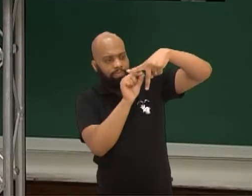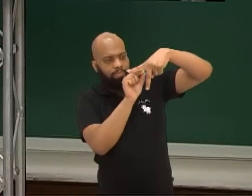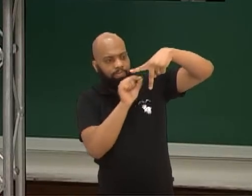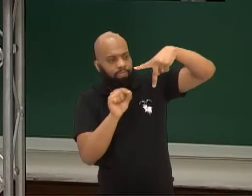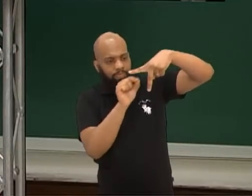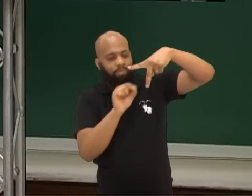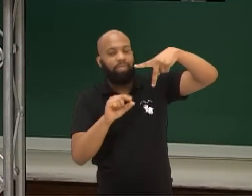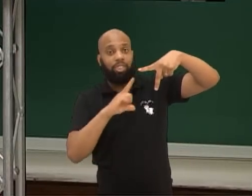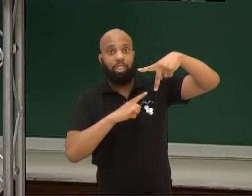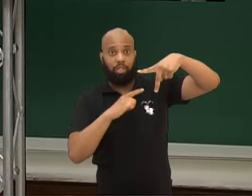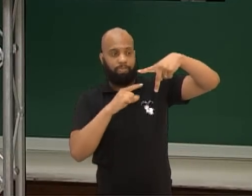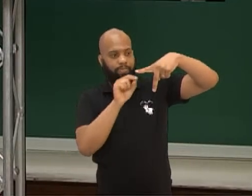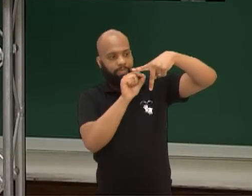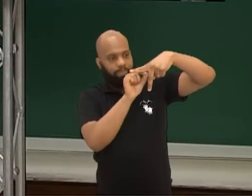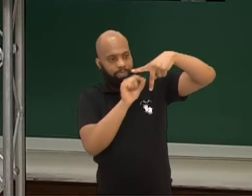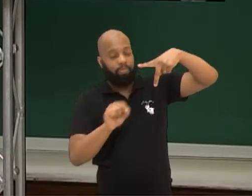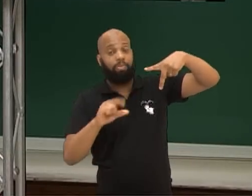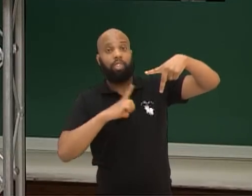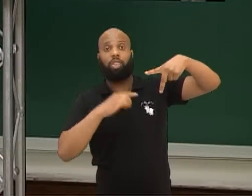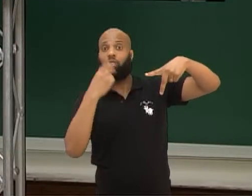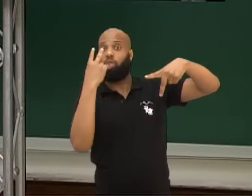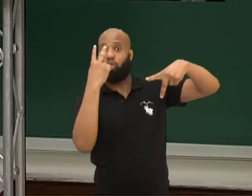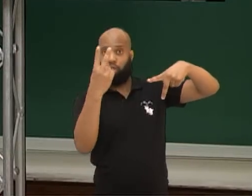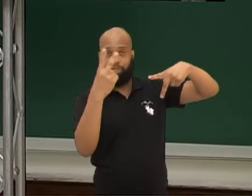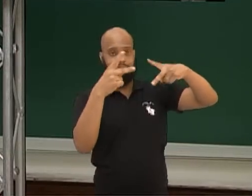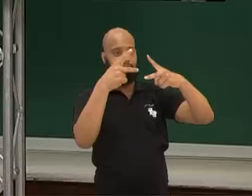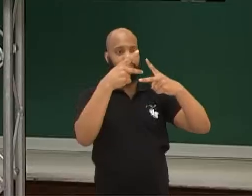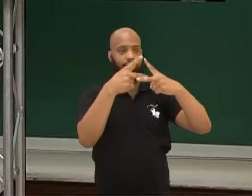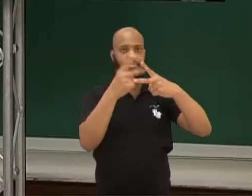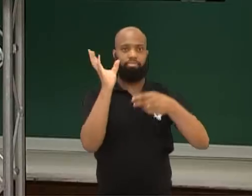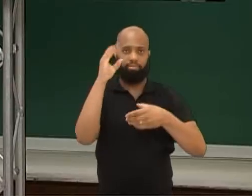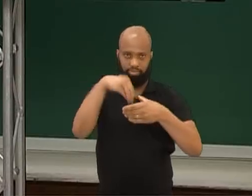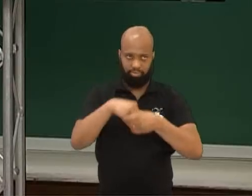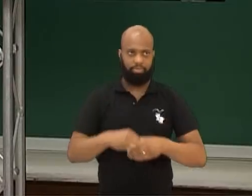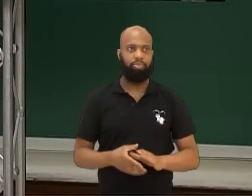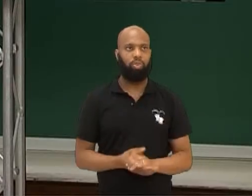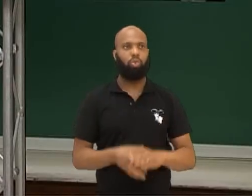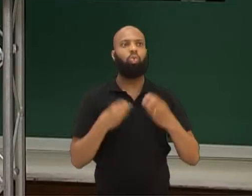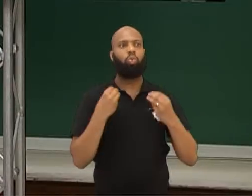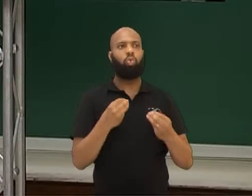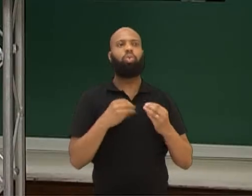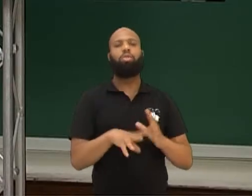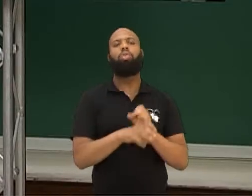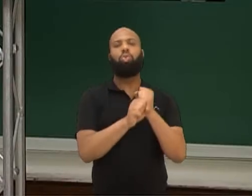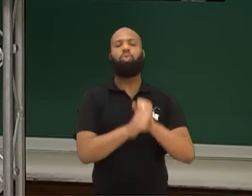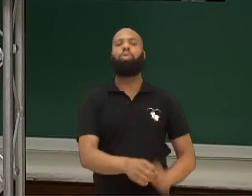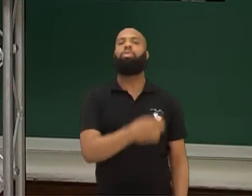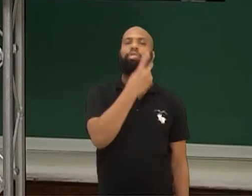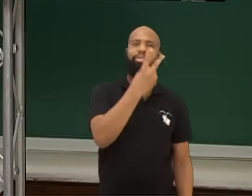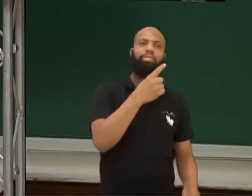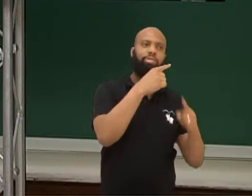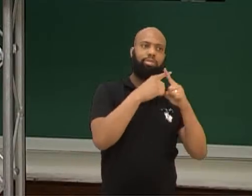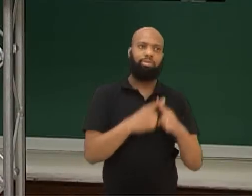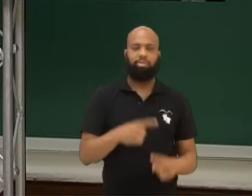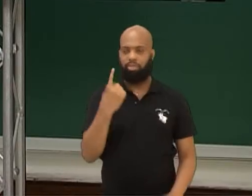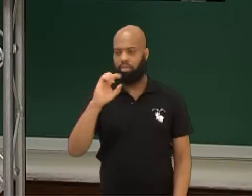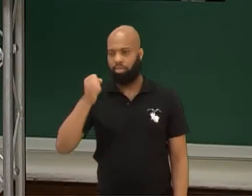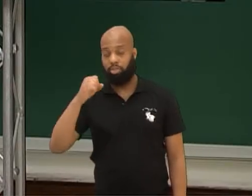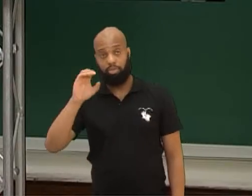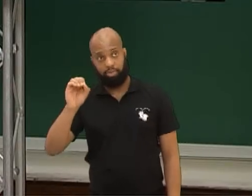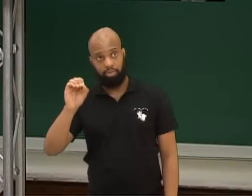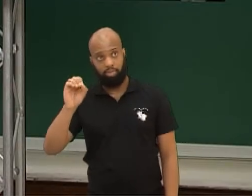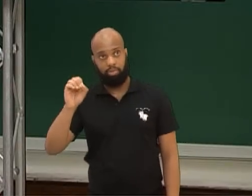O quadrado tem 4 lados. Eu tenho 2 triângulos, tá? Como é que a gente calculou isso aqui? 2 vezes